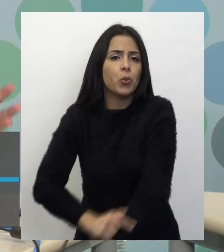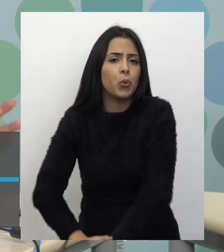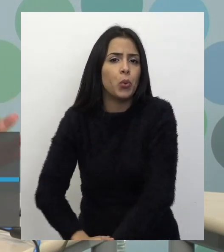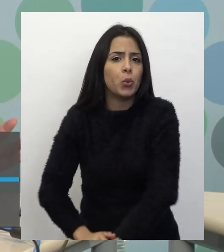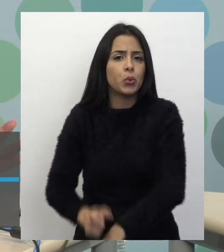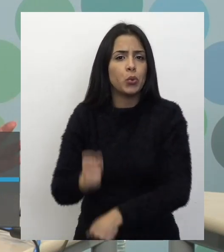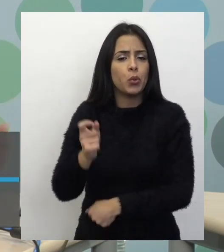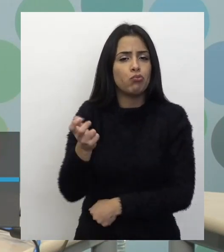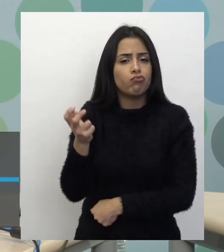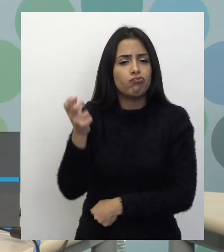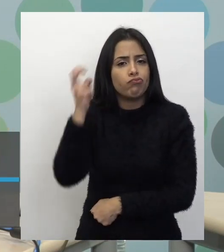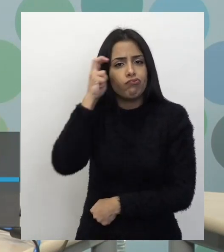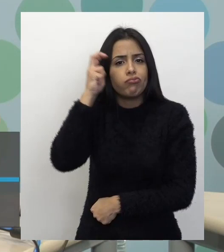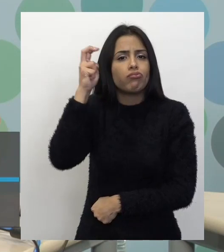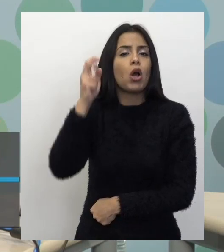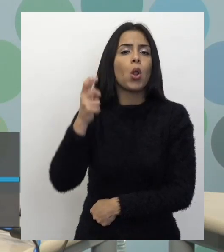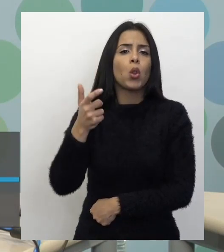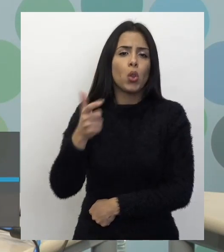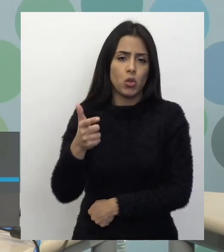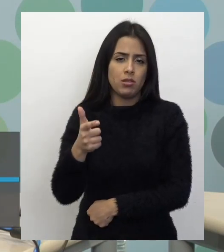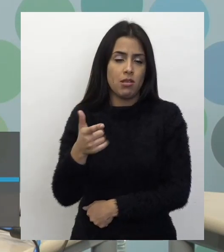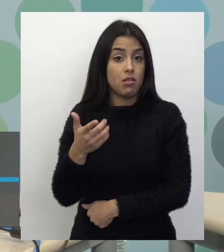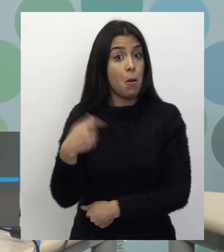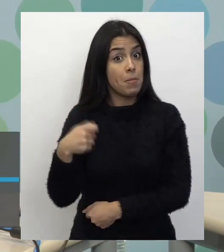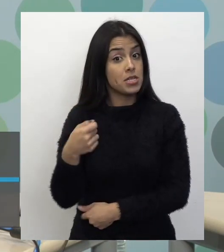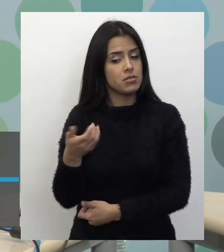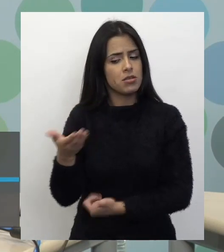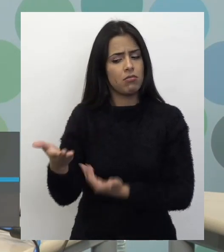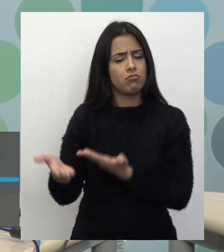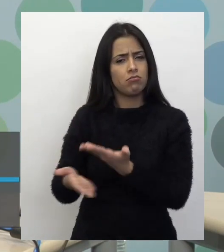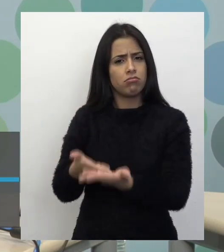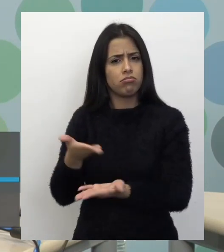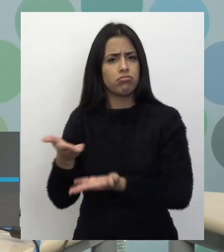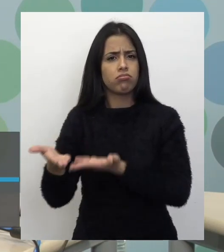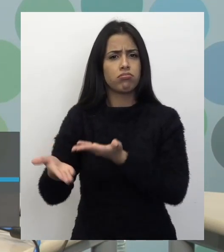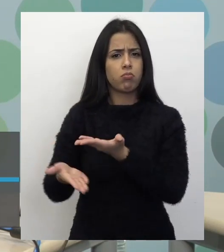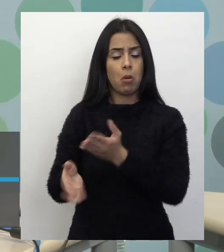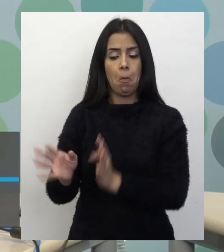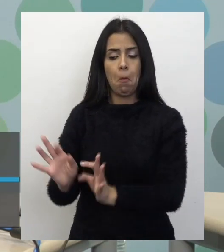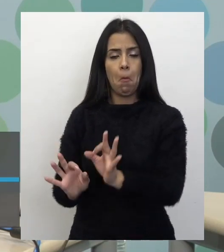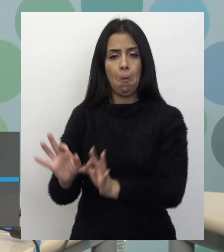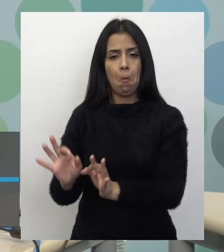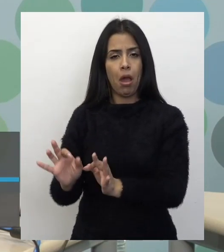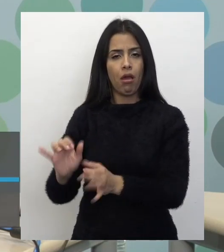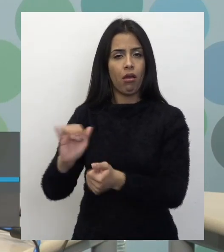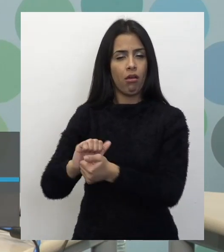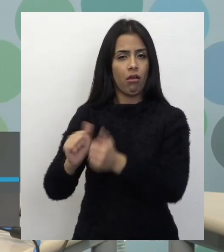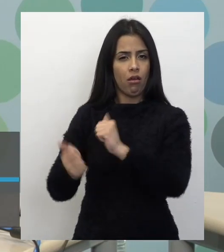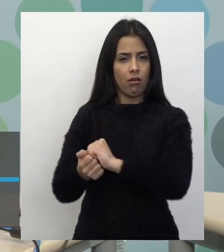ser civilizado. Então, para Alexandre, qualquer pessoa que não possuía, não compartilhava da cultura